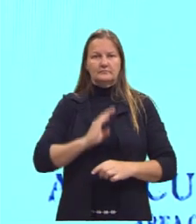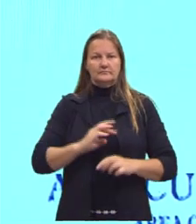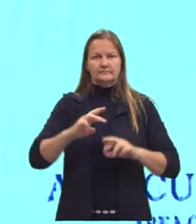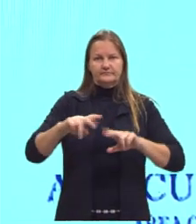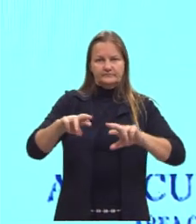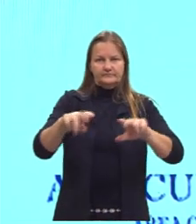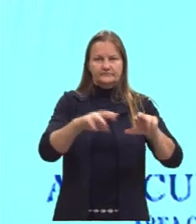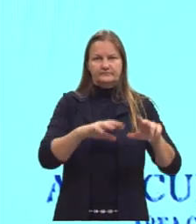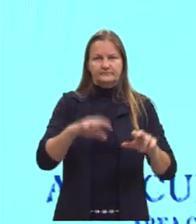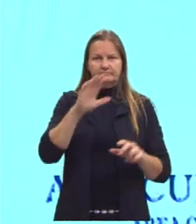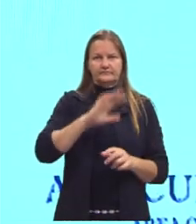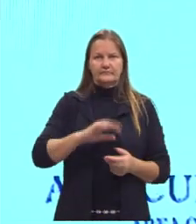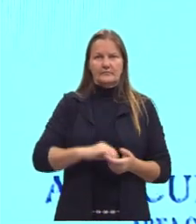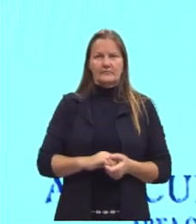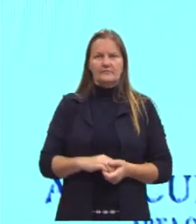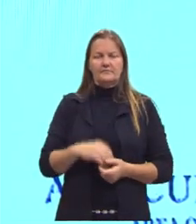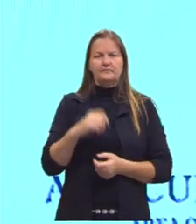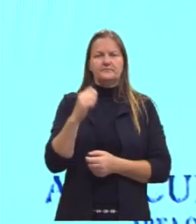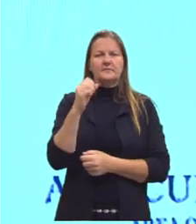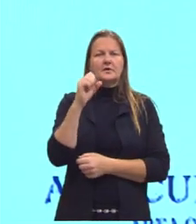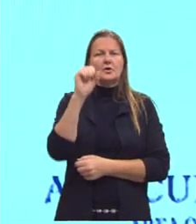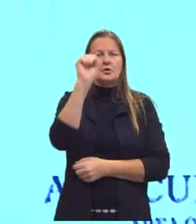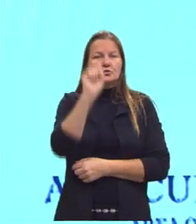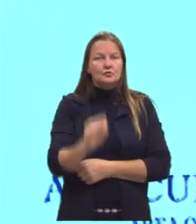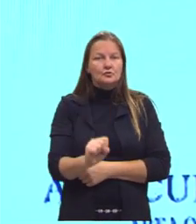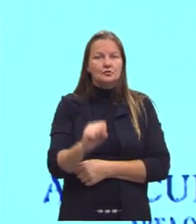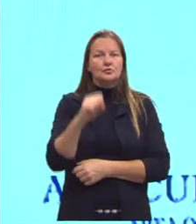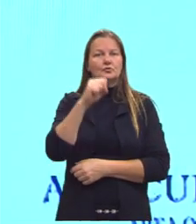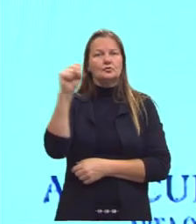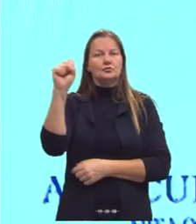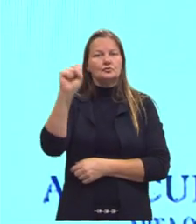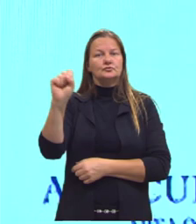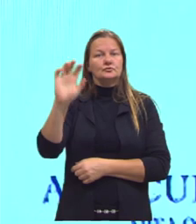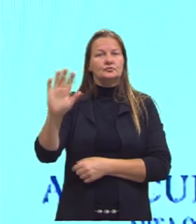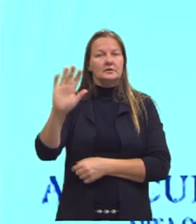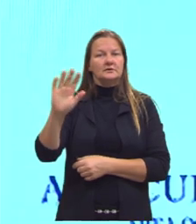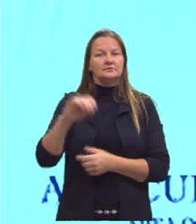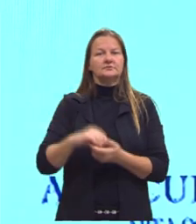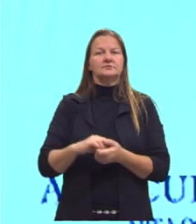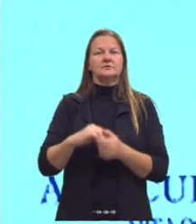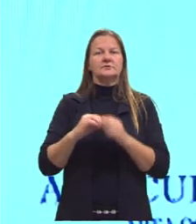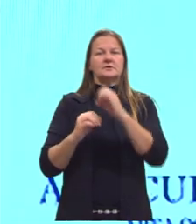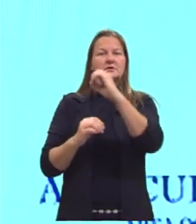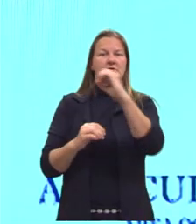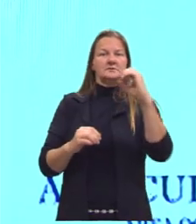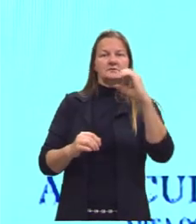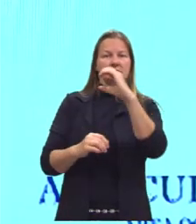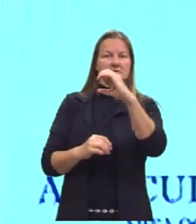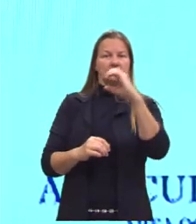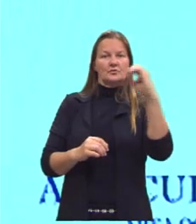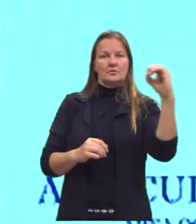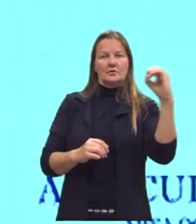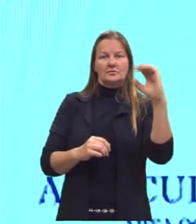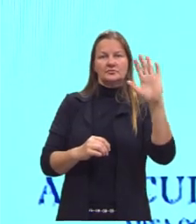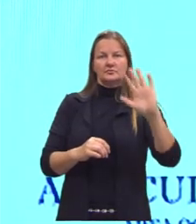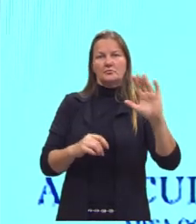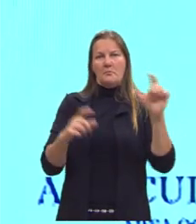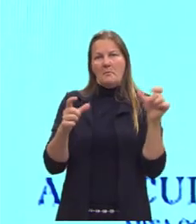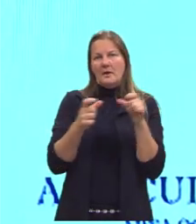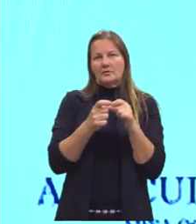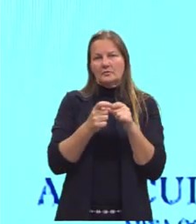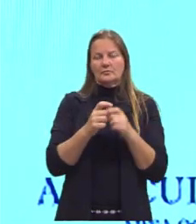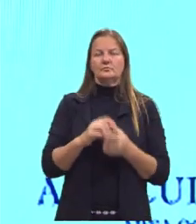como um todo né Sul e Sudeste bastante né o centro-oeste já bem menor né aquela questão